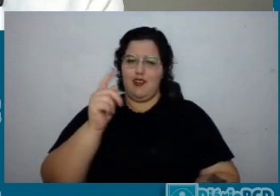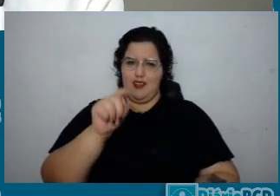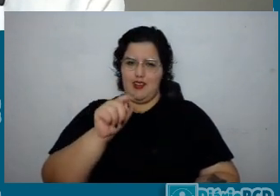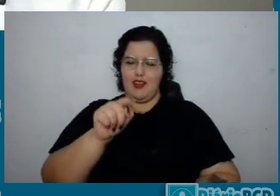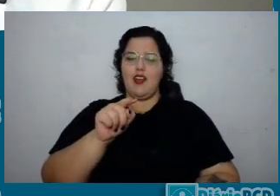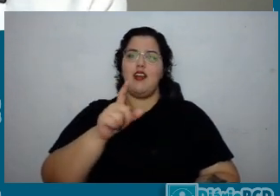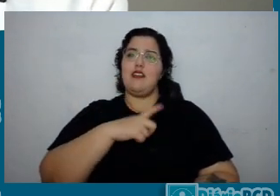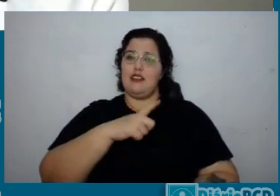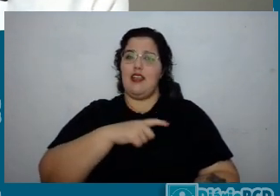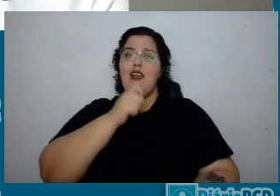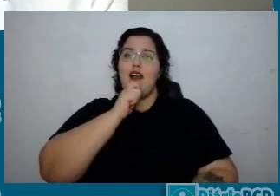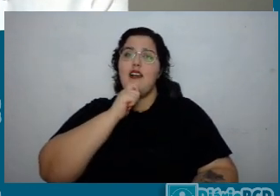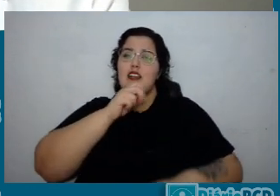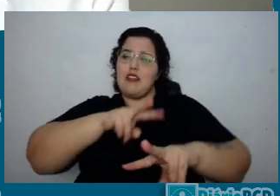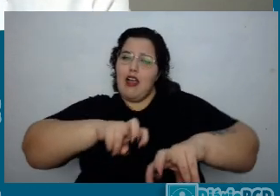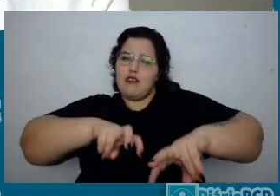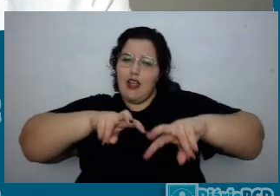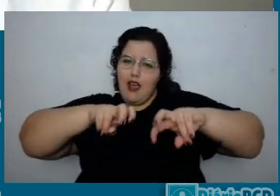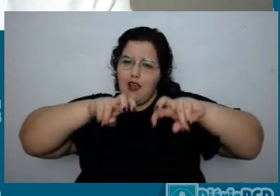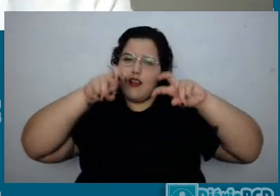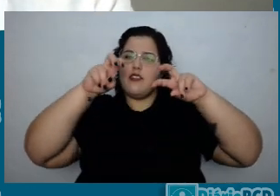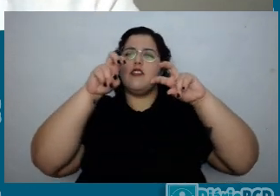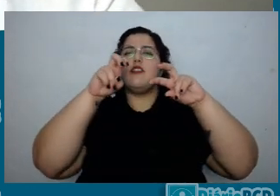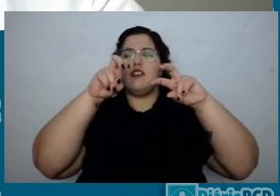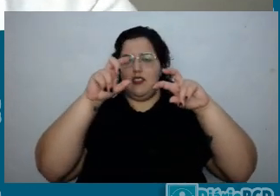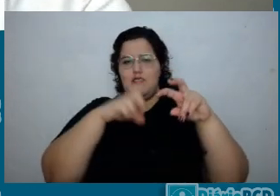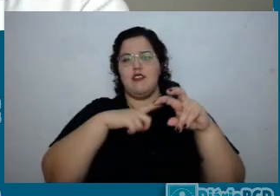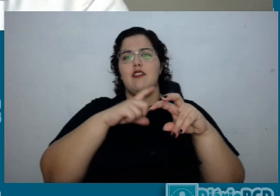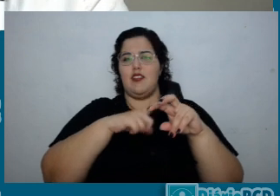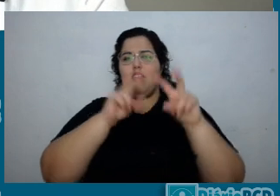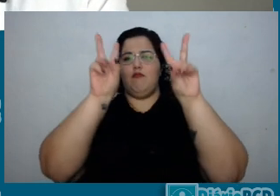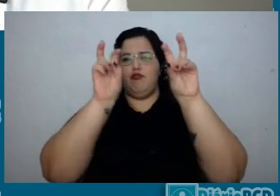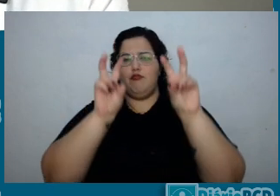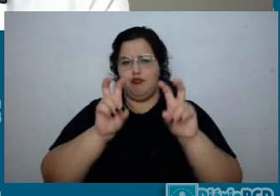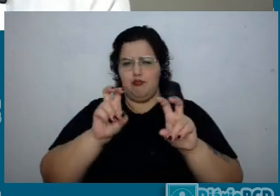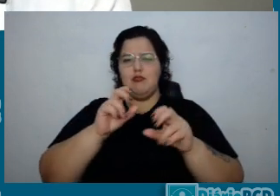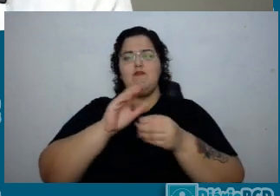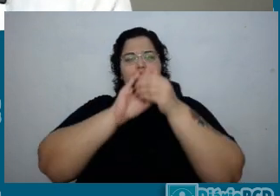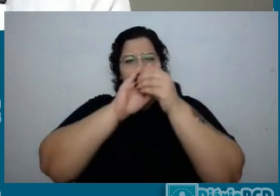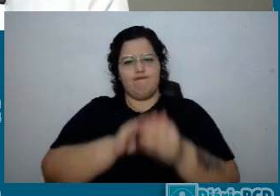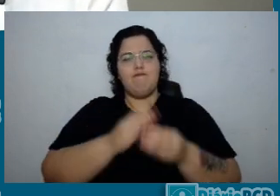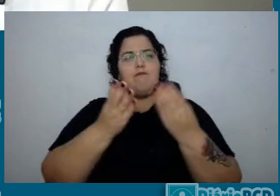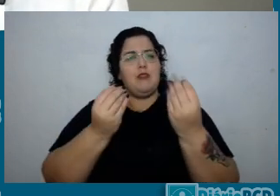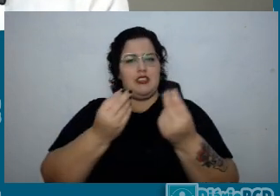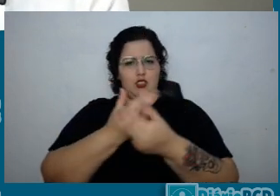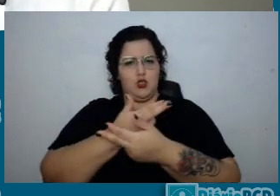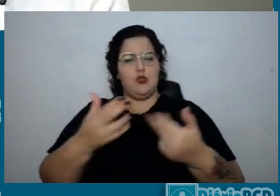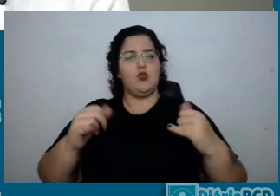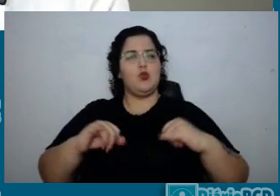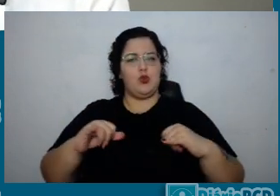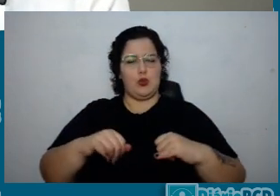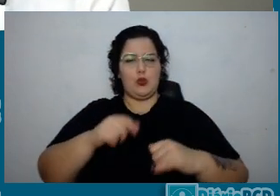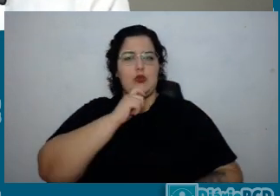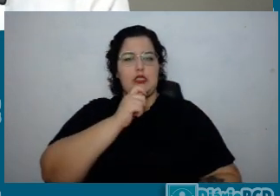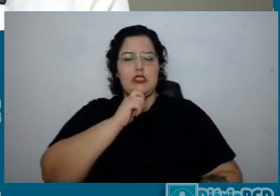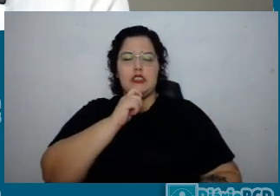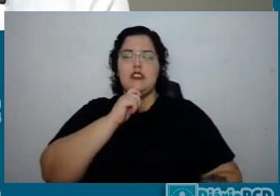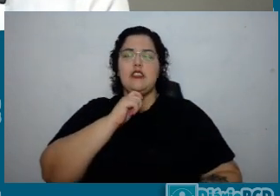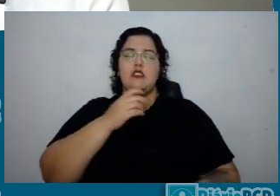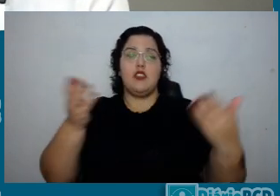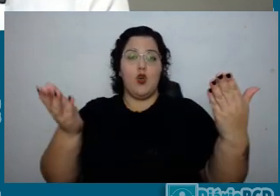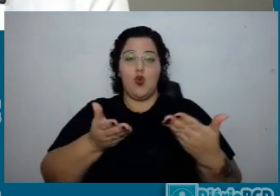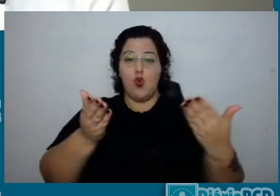Humanos, né, com análises também de uma perspectiva interseccional das opressões. Hoje em dia, a gente não